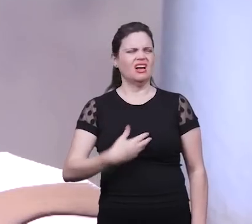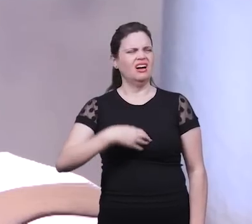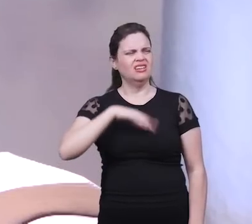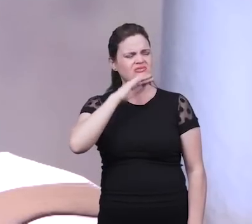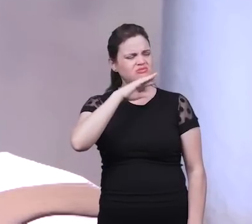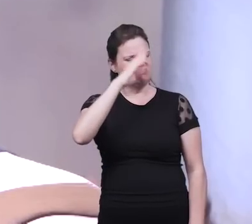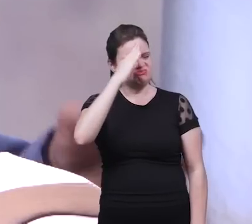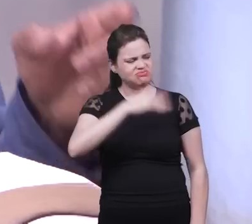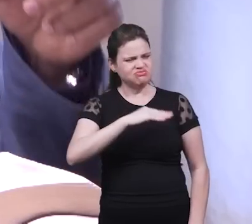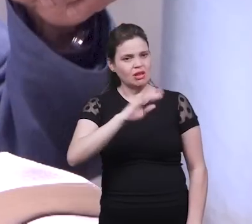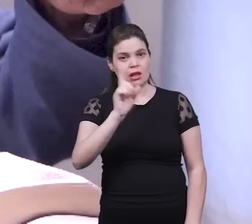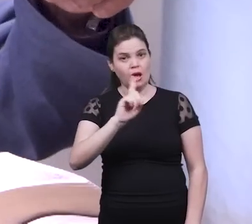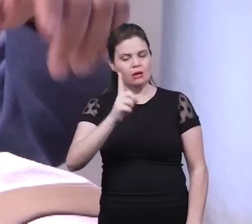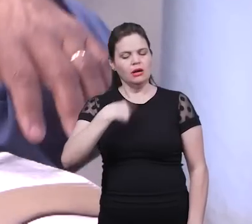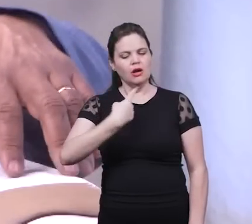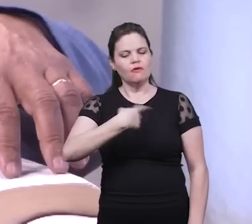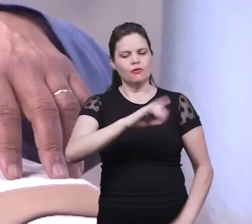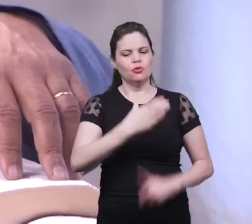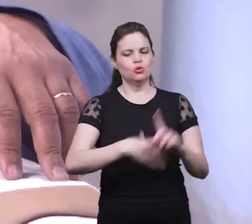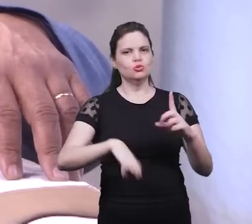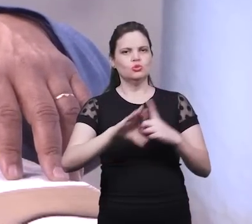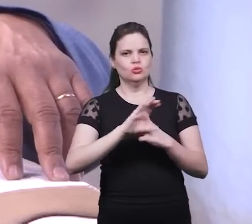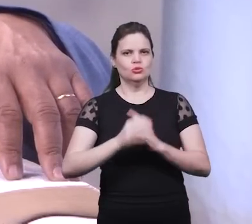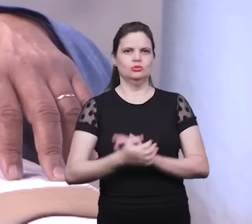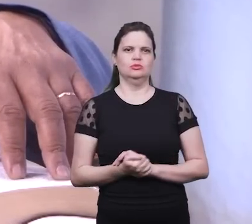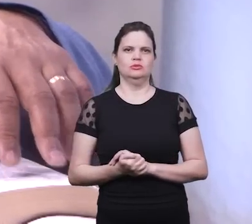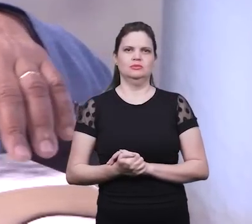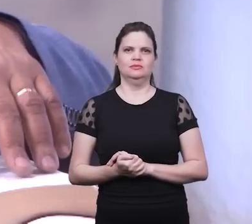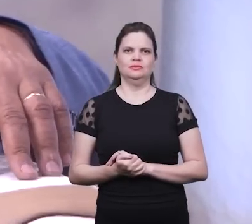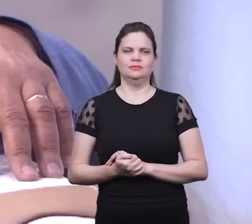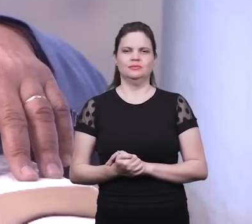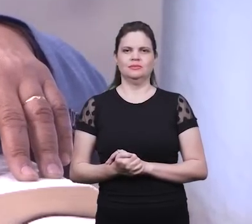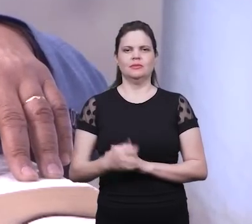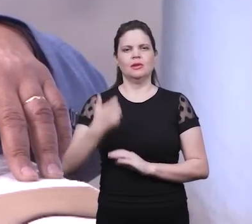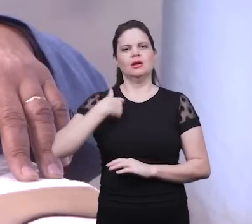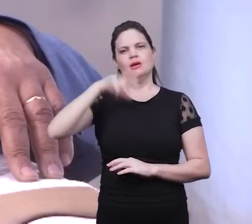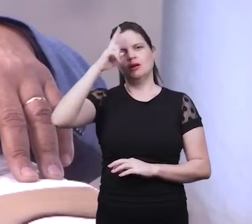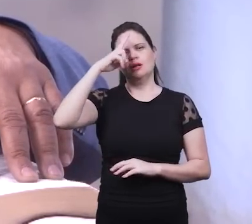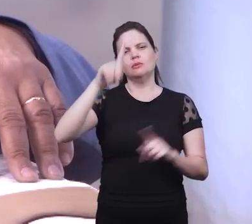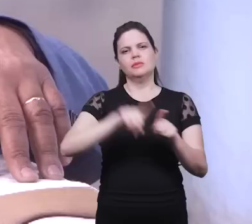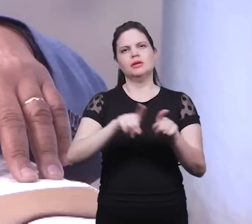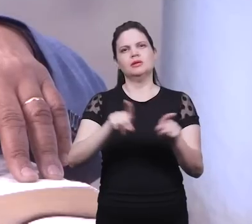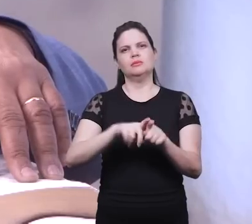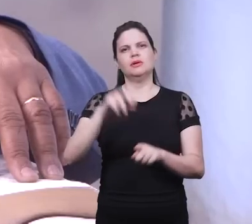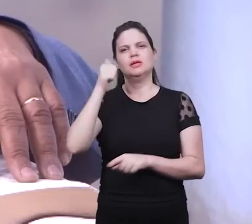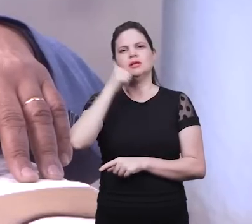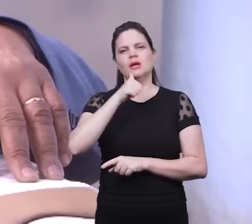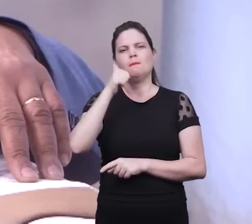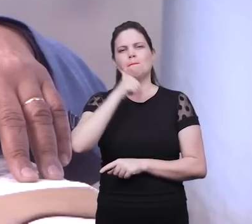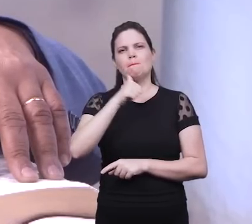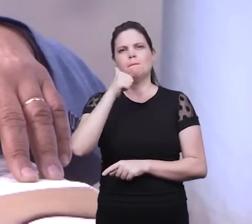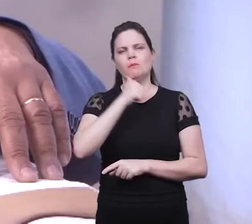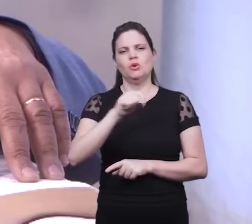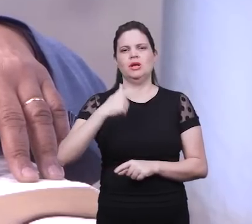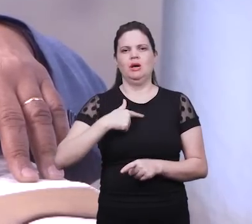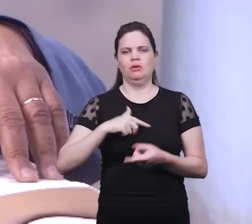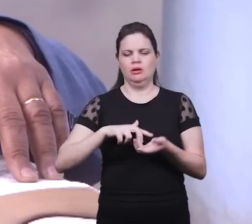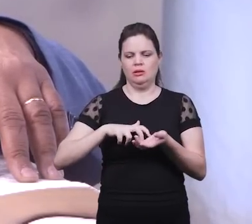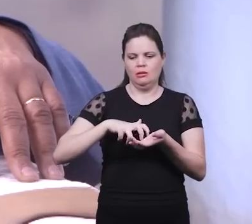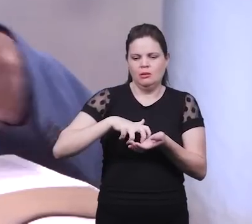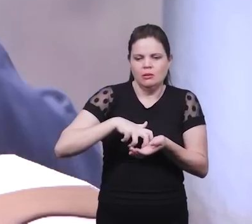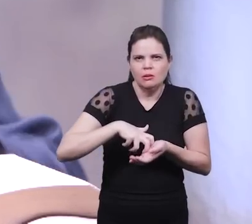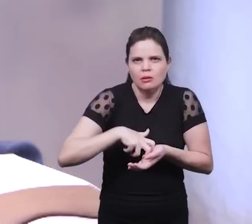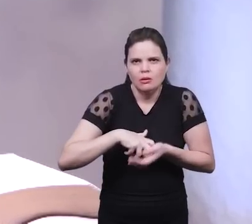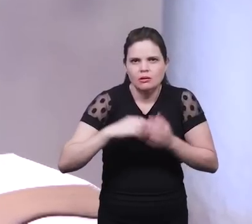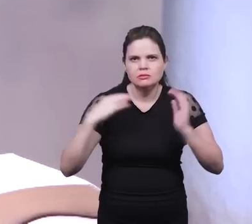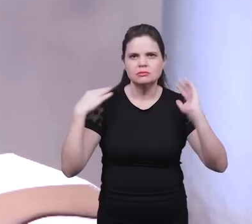pensou? Eu lembrei também, Ian, daquela mulher paralítica, né? A Bíblia diz que é uma mulher curvada. E ela